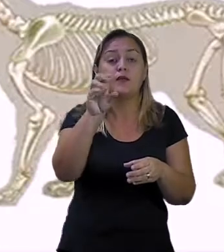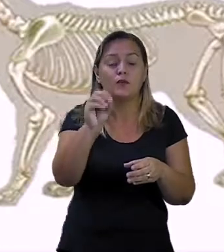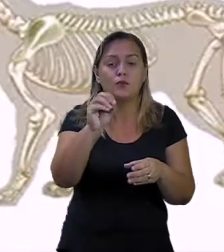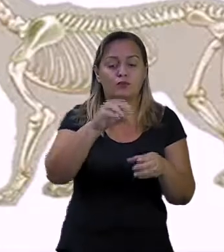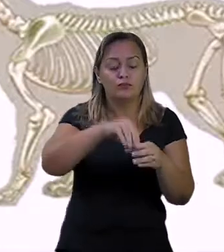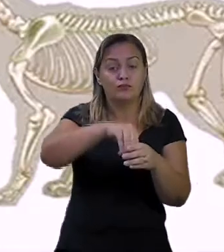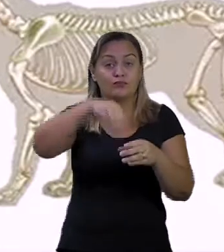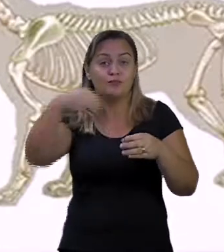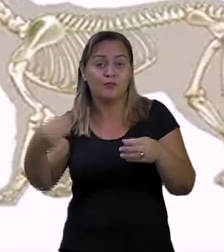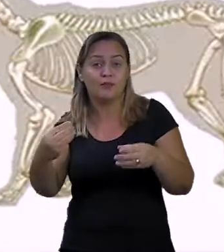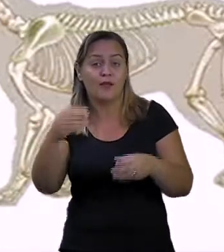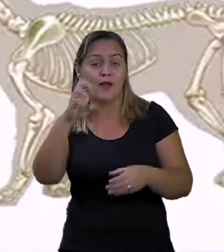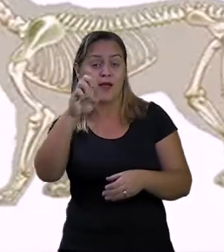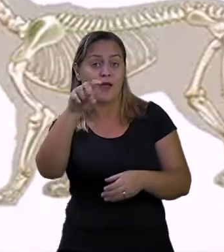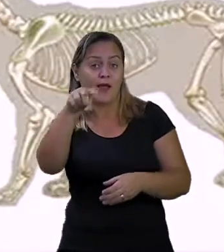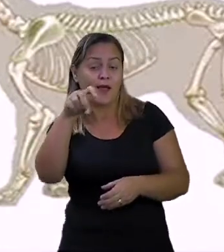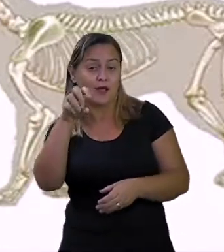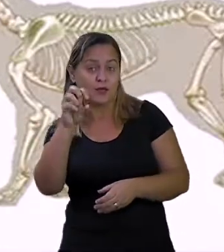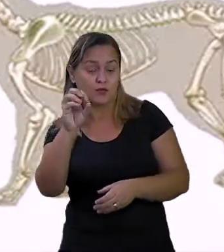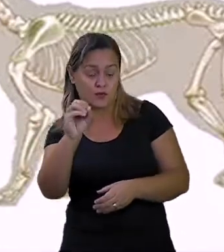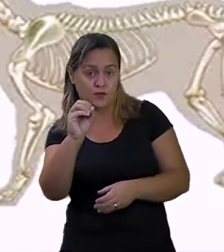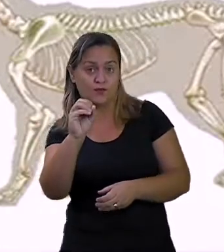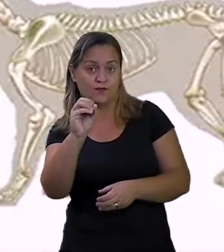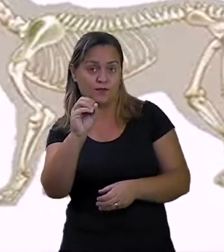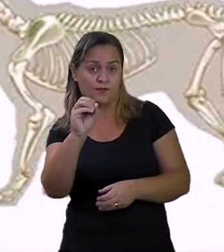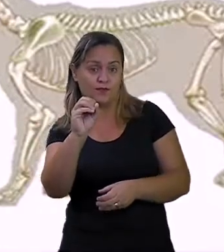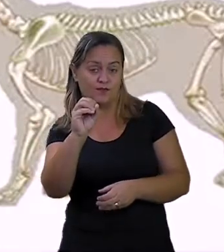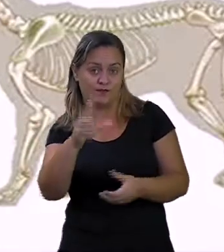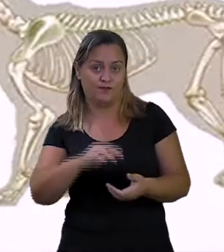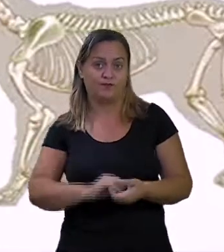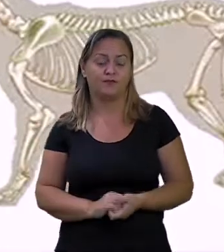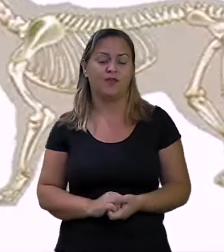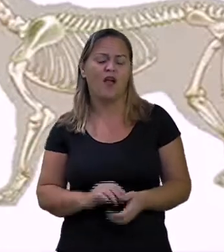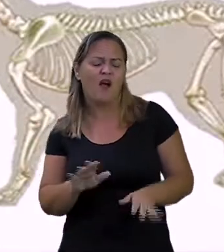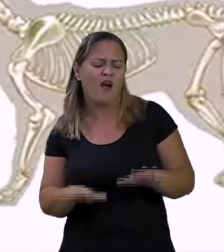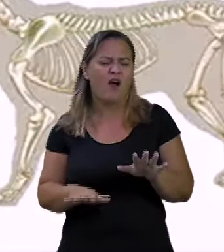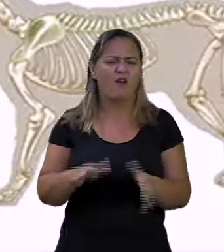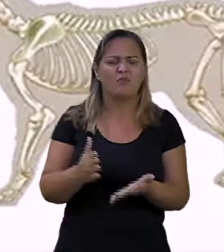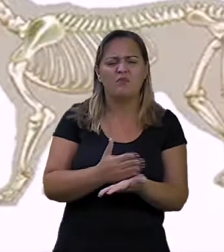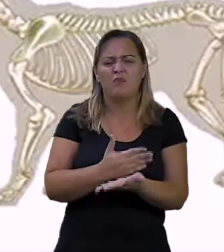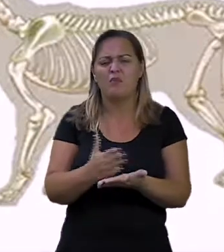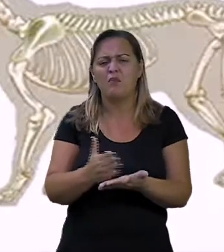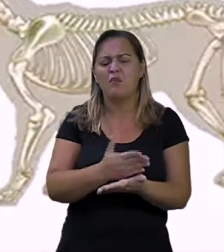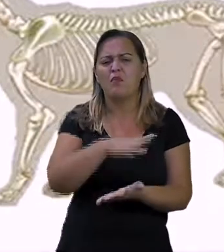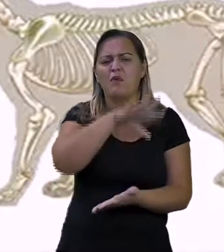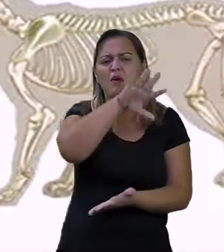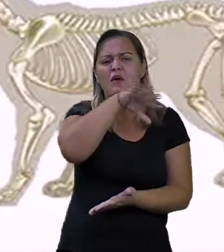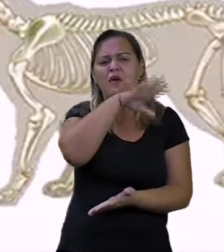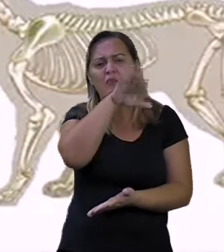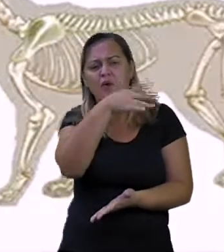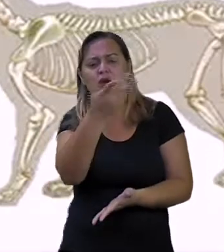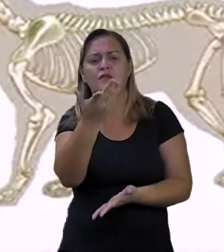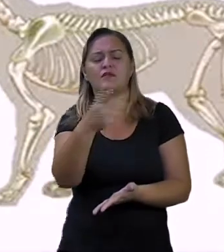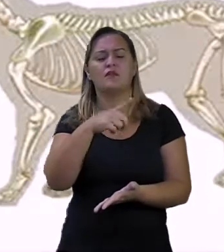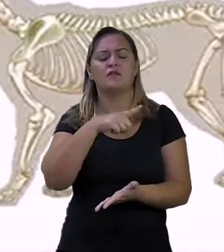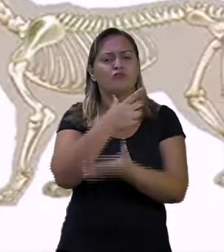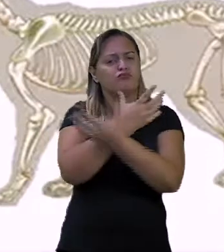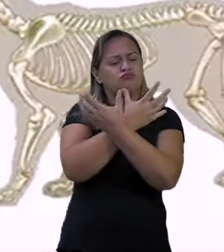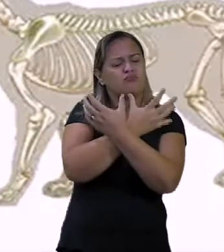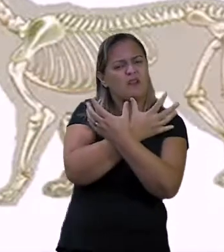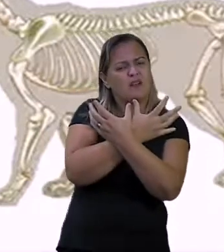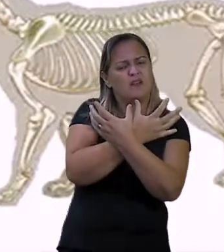aí? Algumas espécies de animais, elas apresentam esqueleto, de uma maneira e outra. E nós? Onde nós